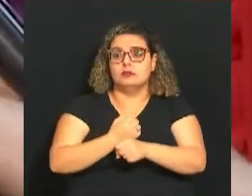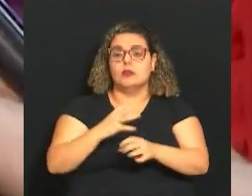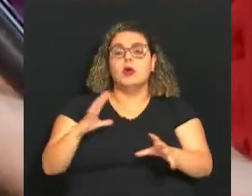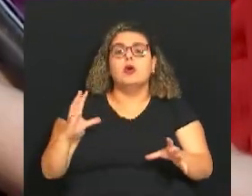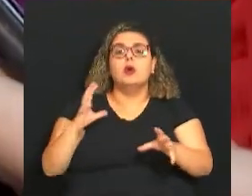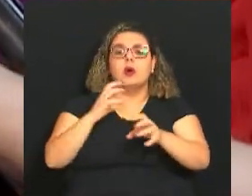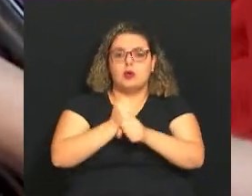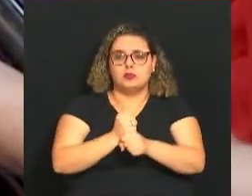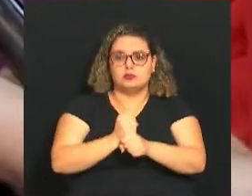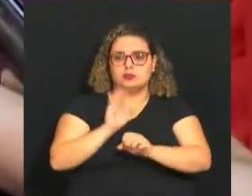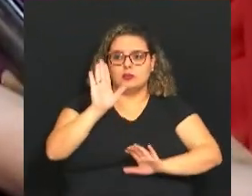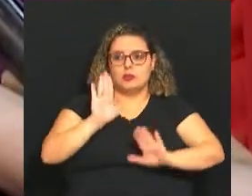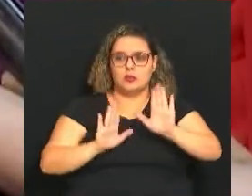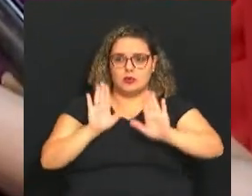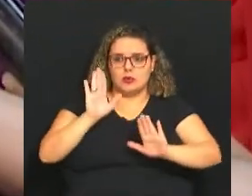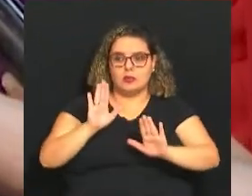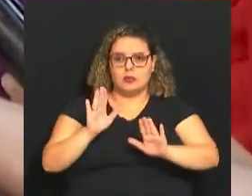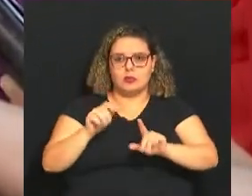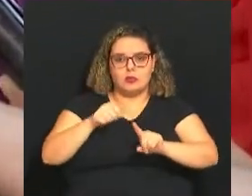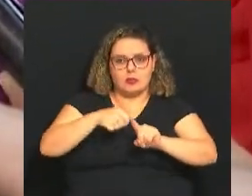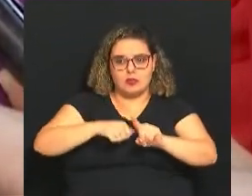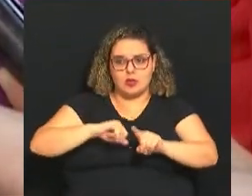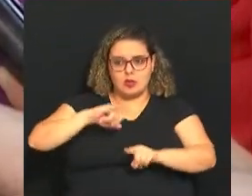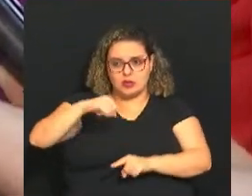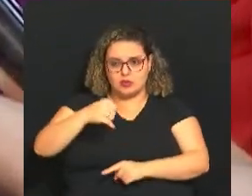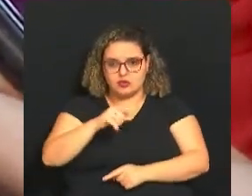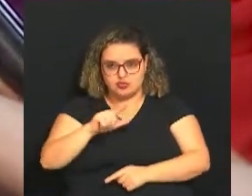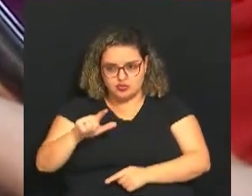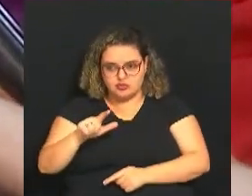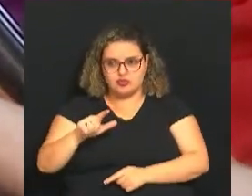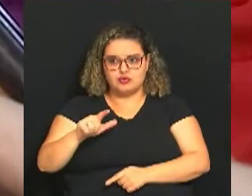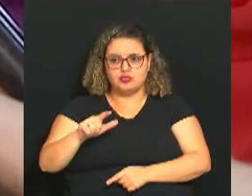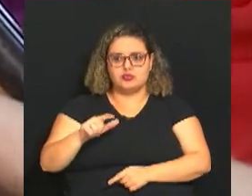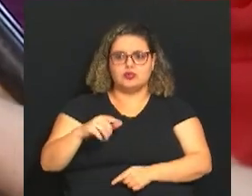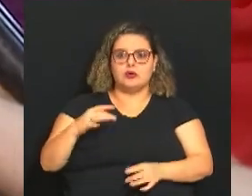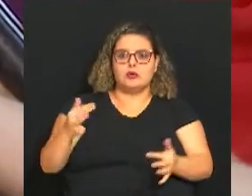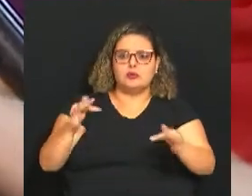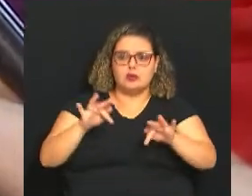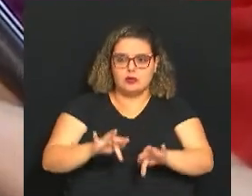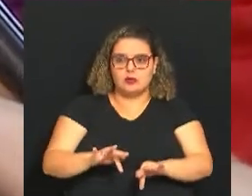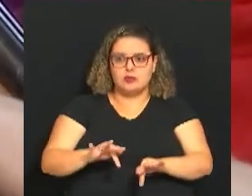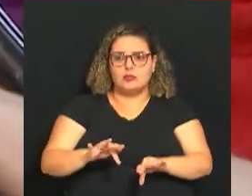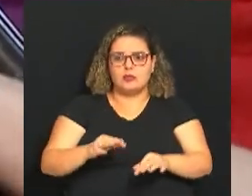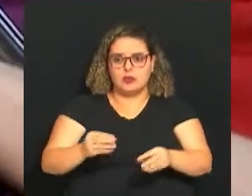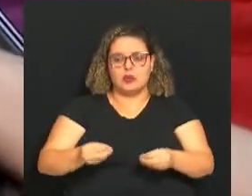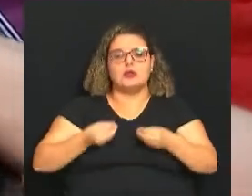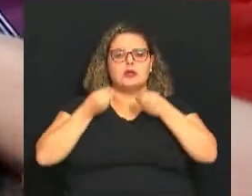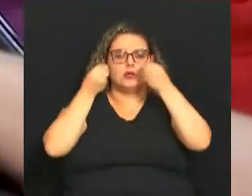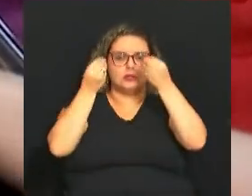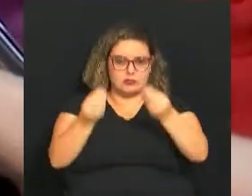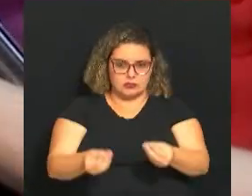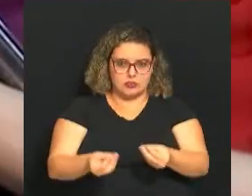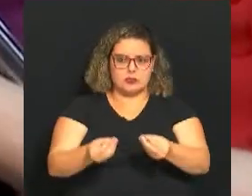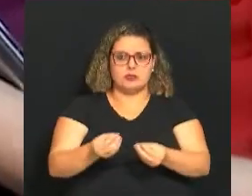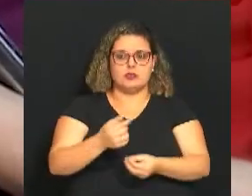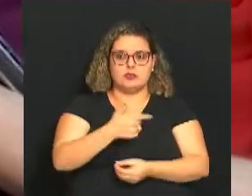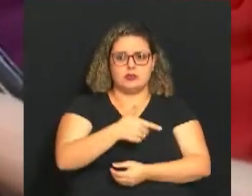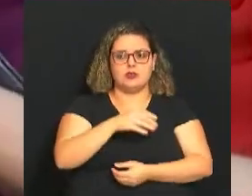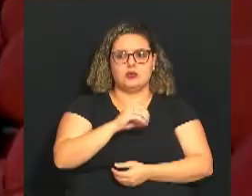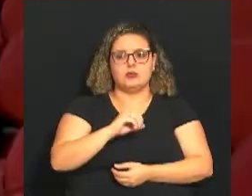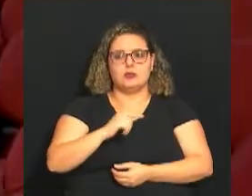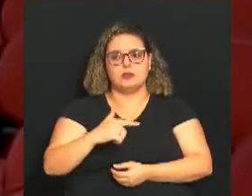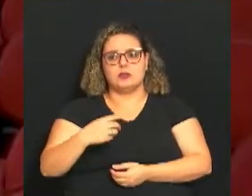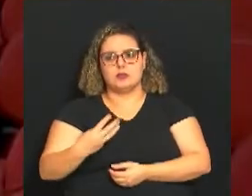ano e até o final do ano conclusão das obras. E em 2023 será disponibilizado para a Secretaria de